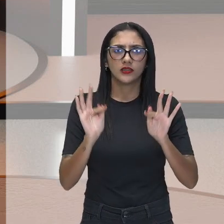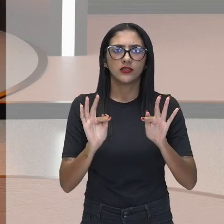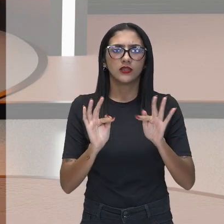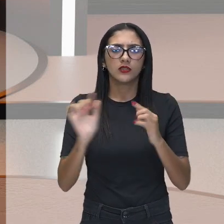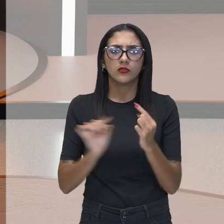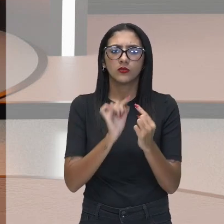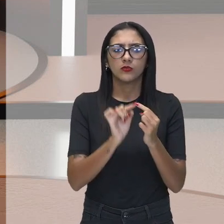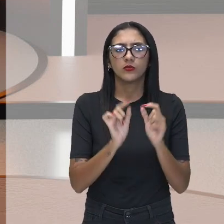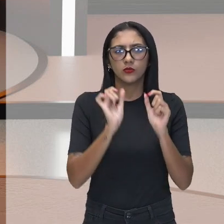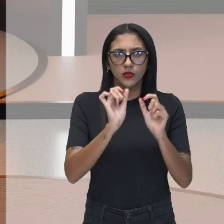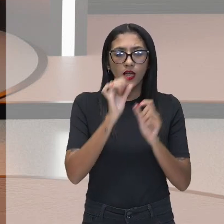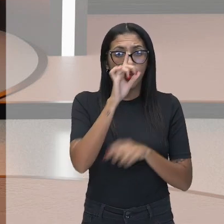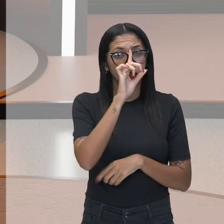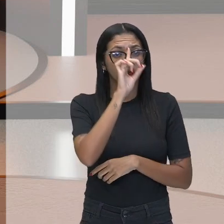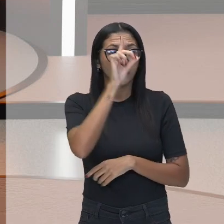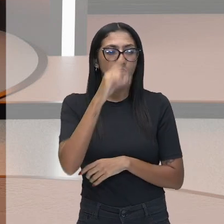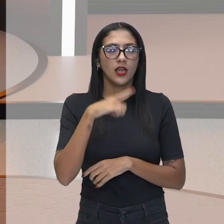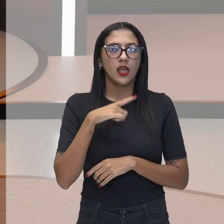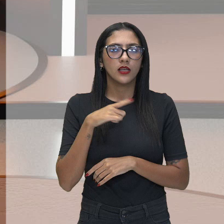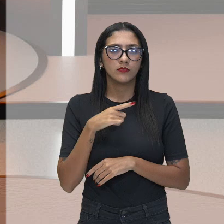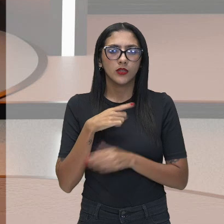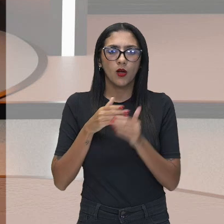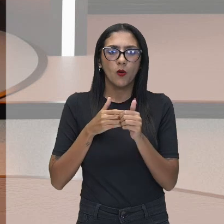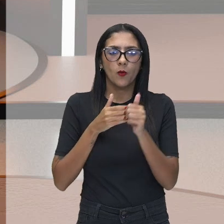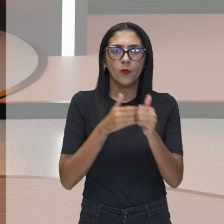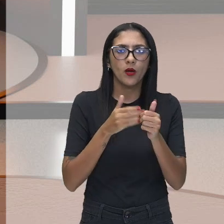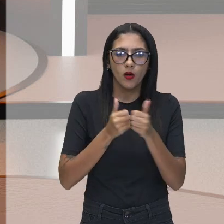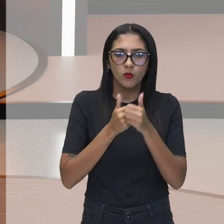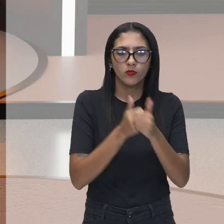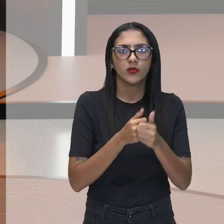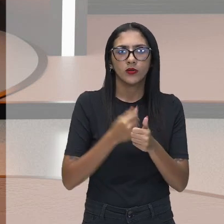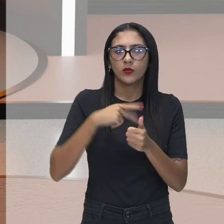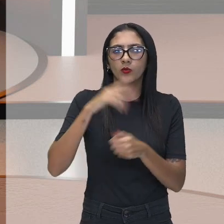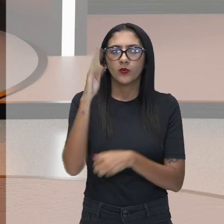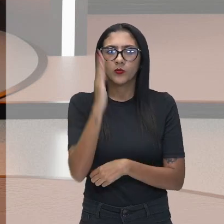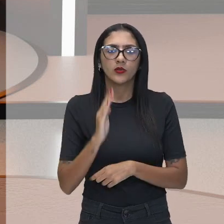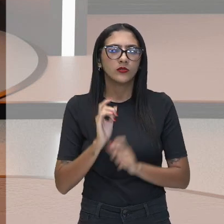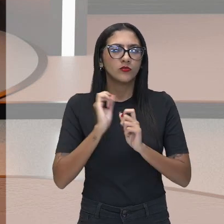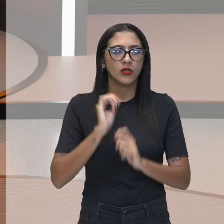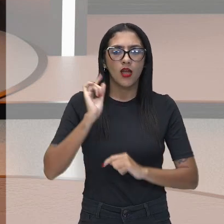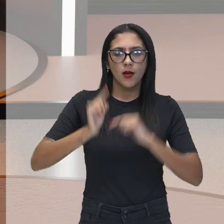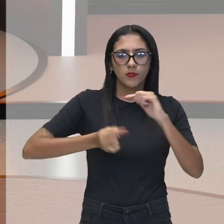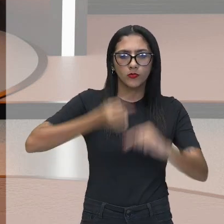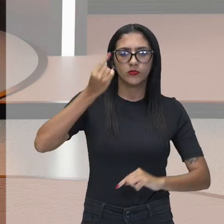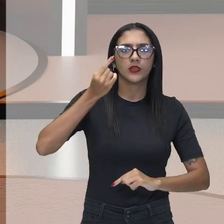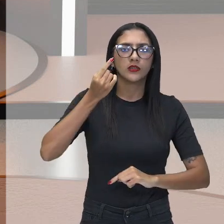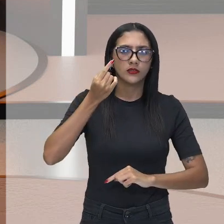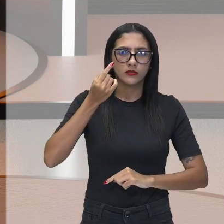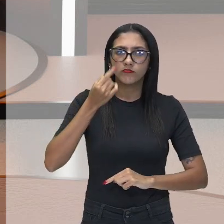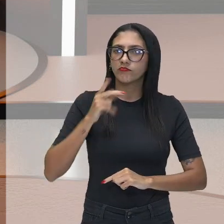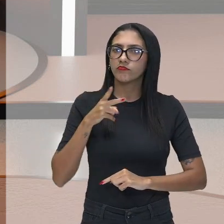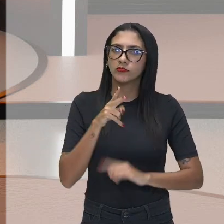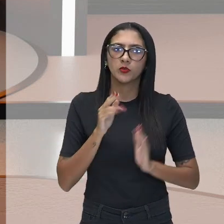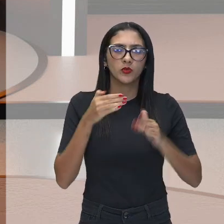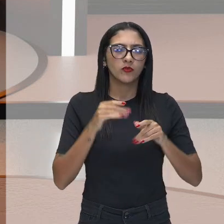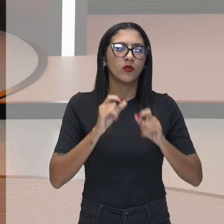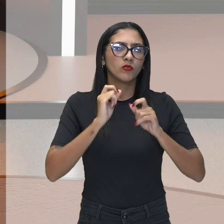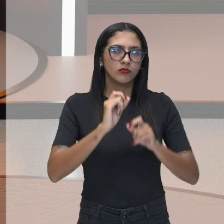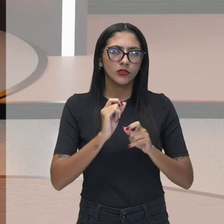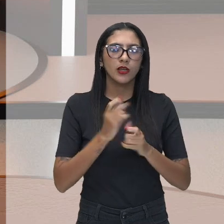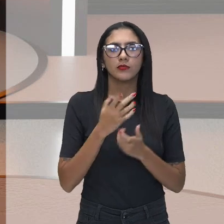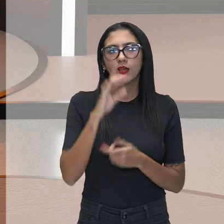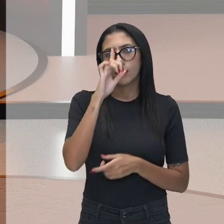princípios positivistas que guiariam o Brasil a quê? A modernização de acordo com os princípios